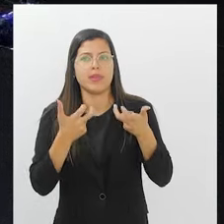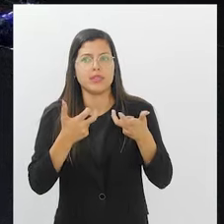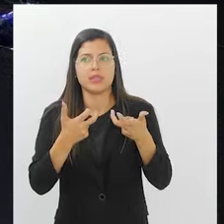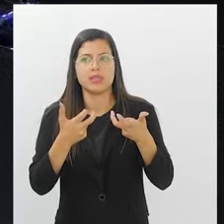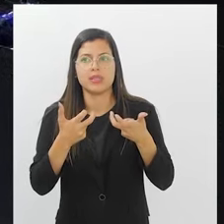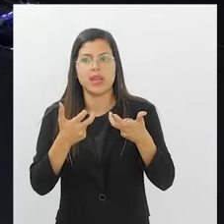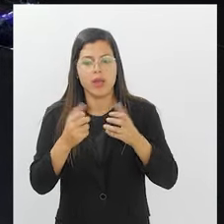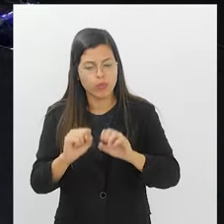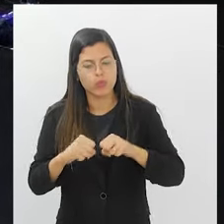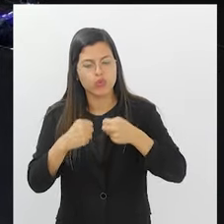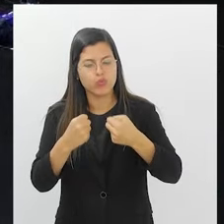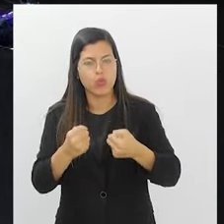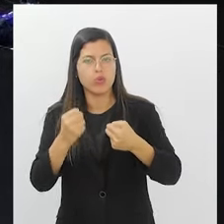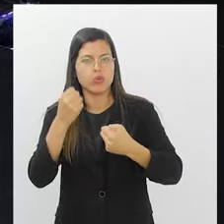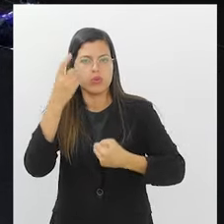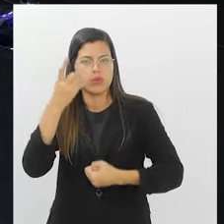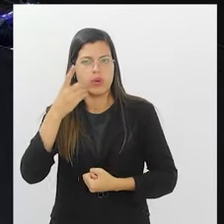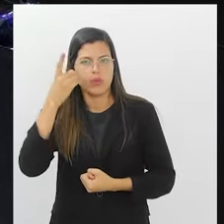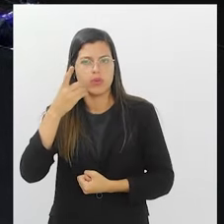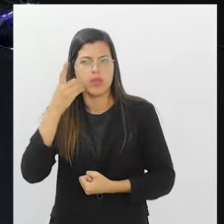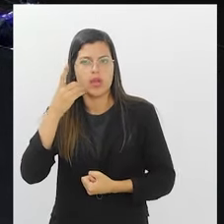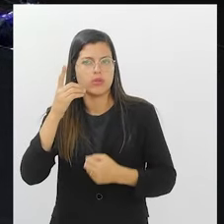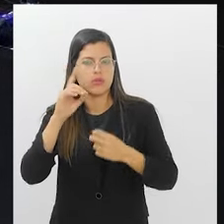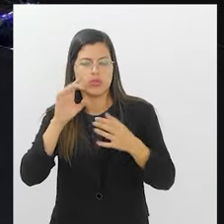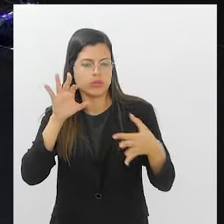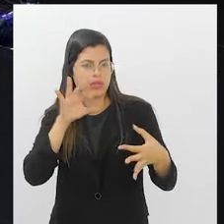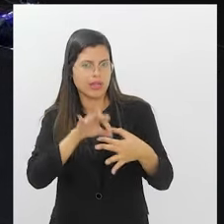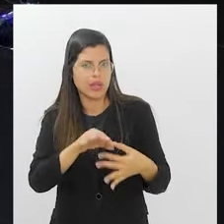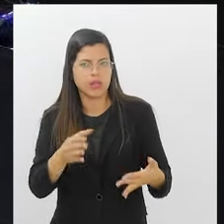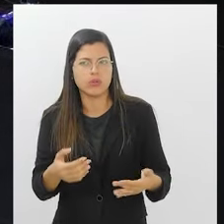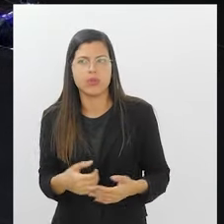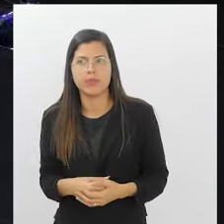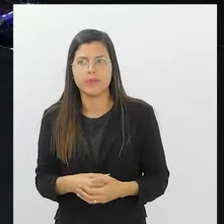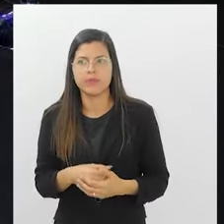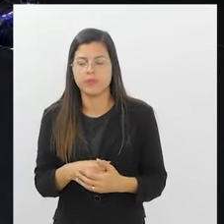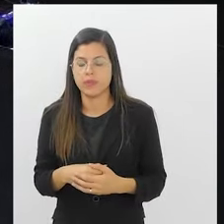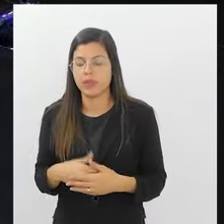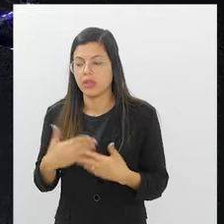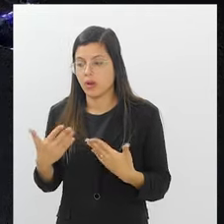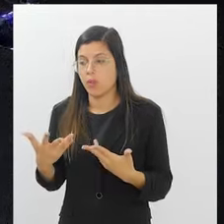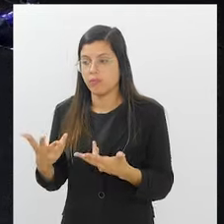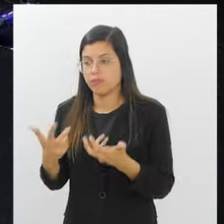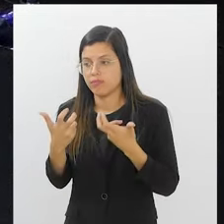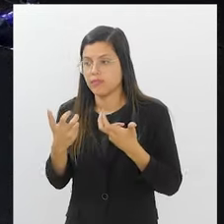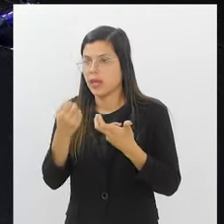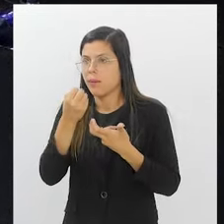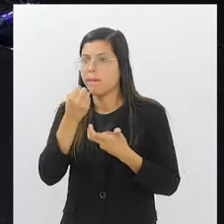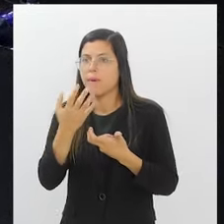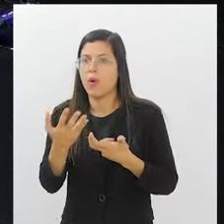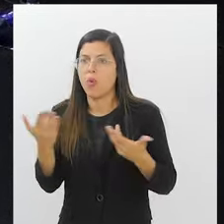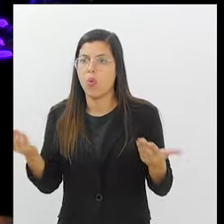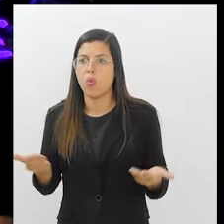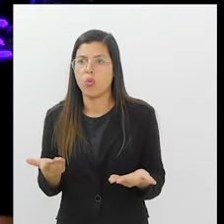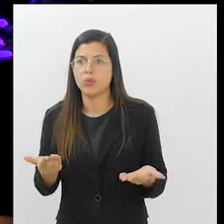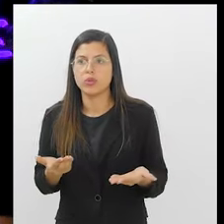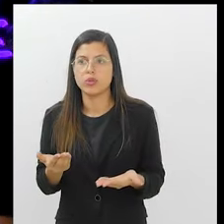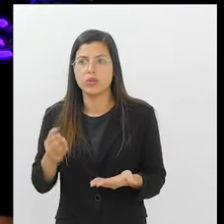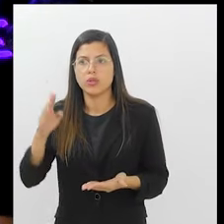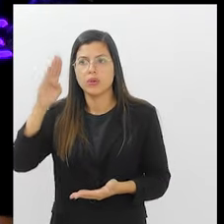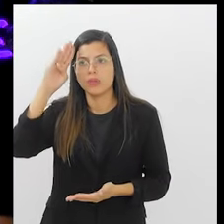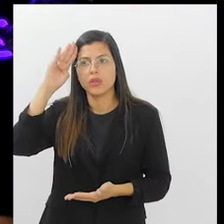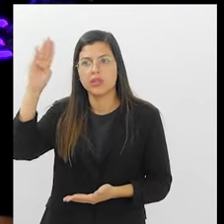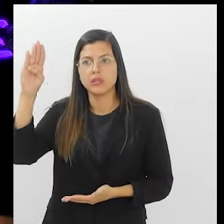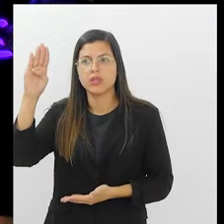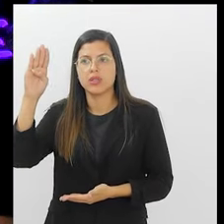e o empenho do parlamento nessa relação? Eu vejo com bons olhos, né? Que hoje, né, principalmente